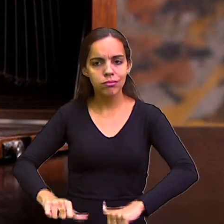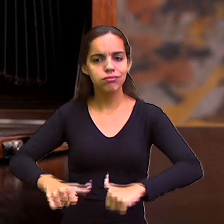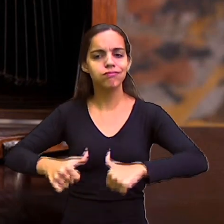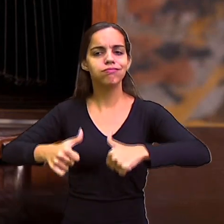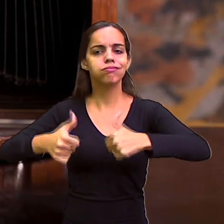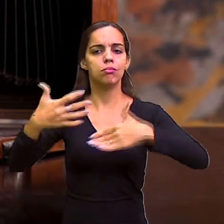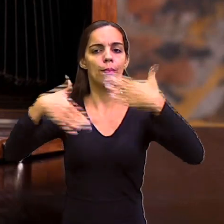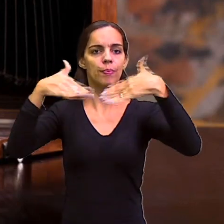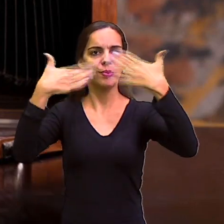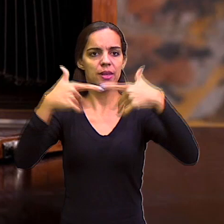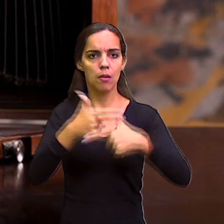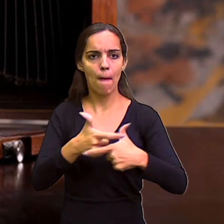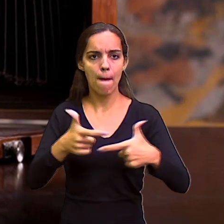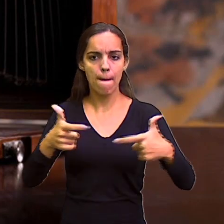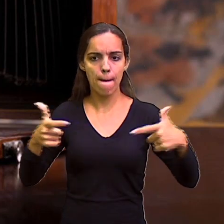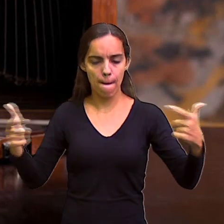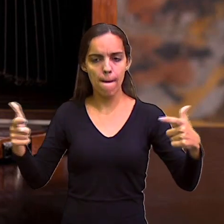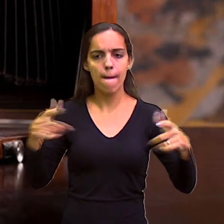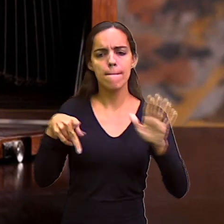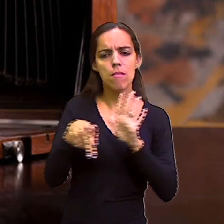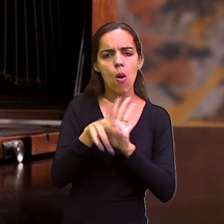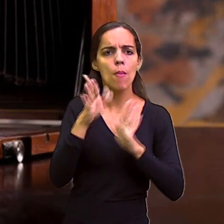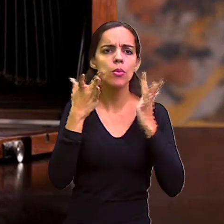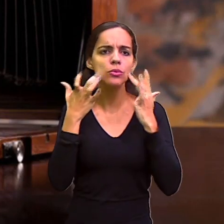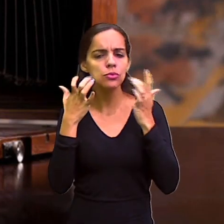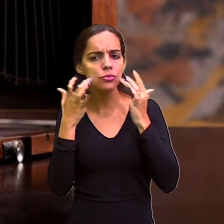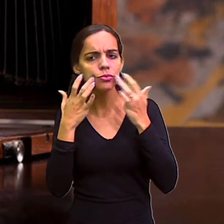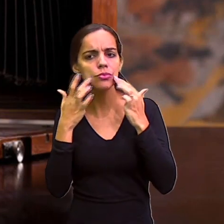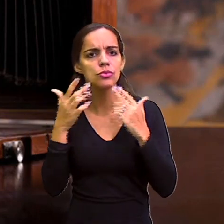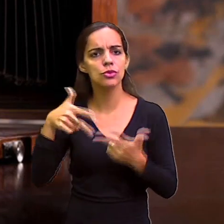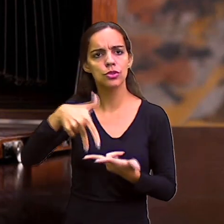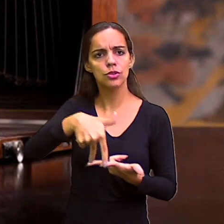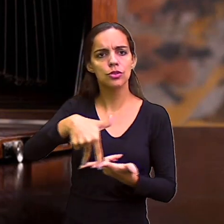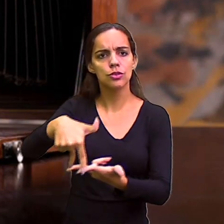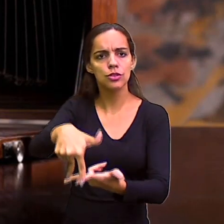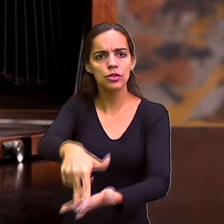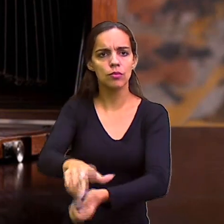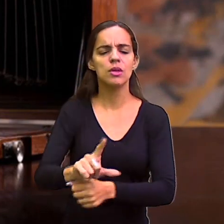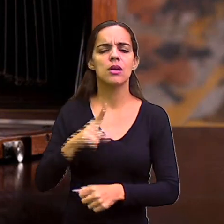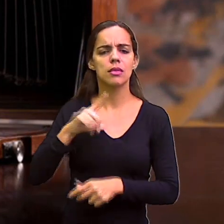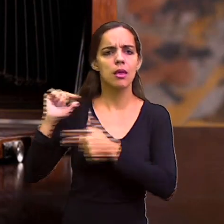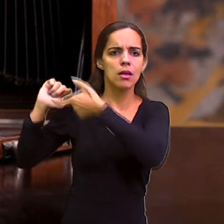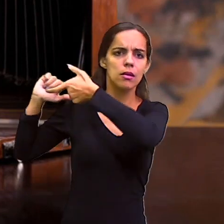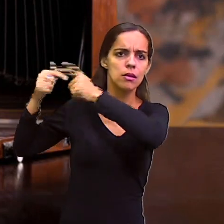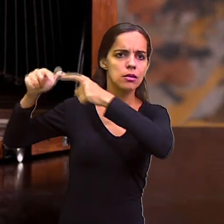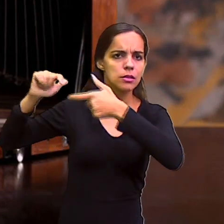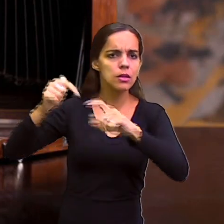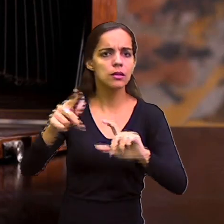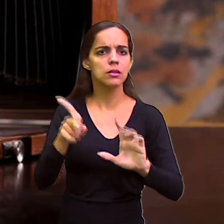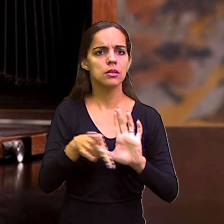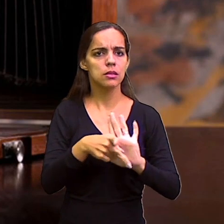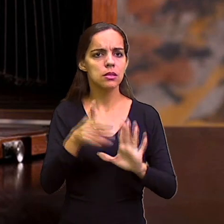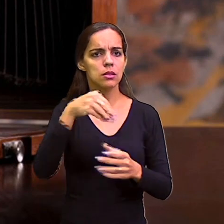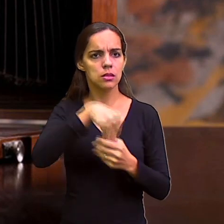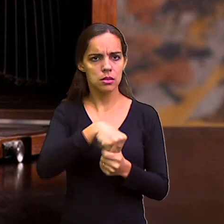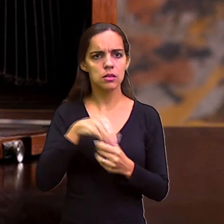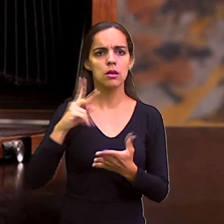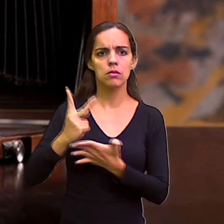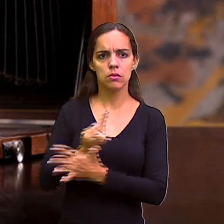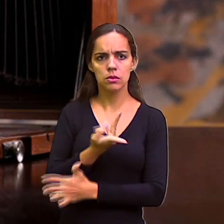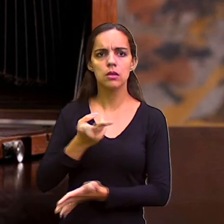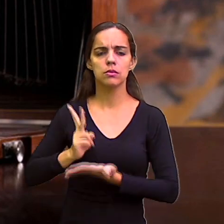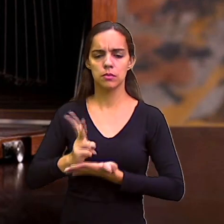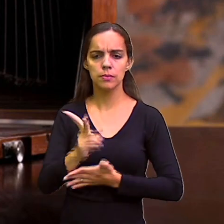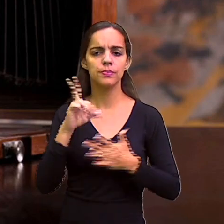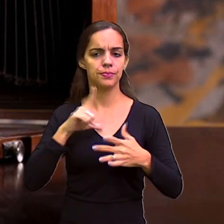progressos, mas o teatro de sombra, né, tem a mesma tradição, é usado, né, as mesmas coisas para